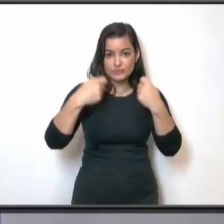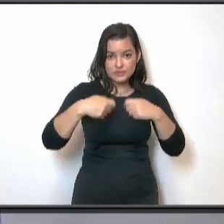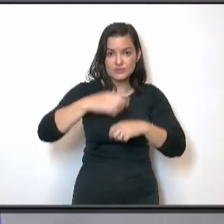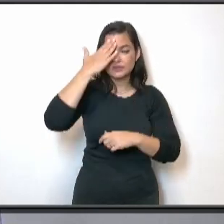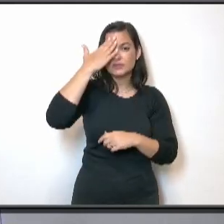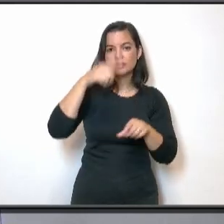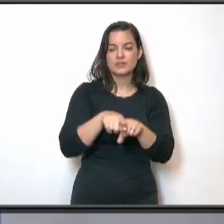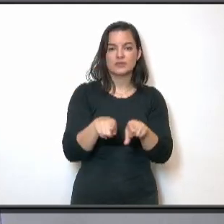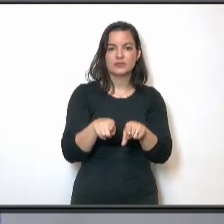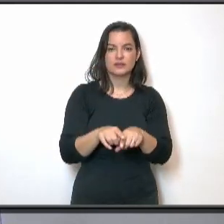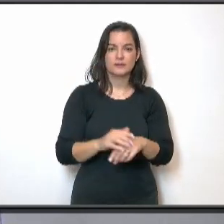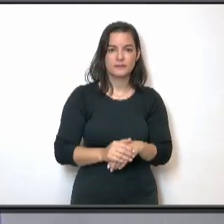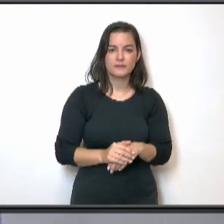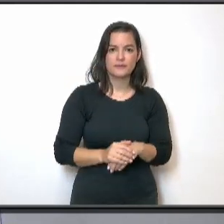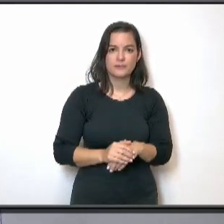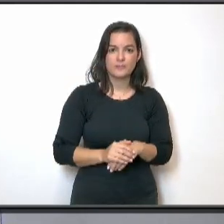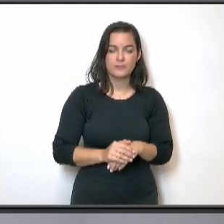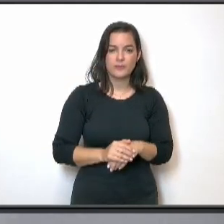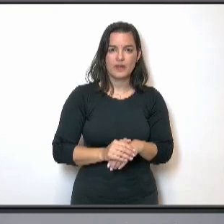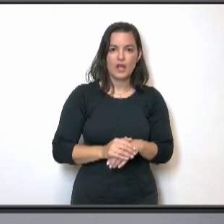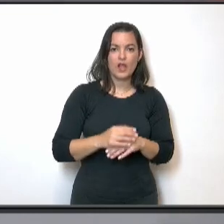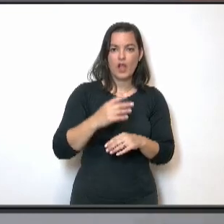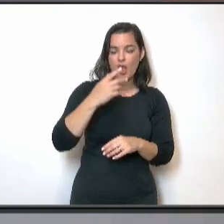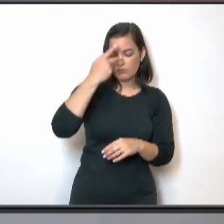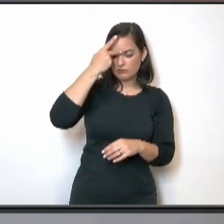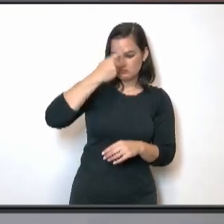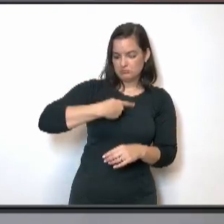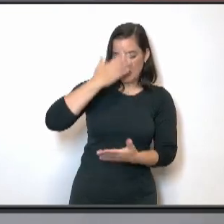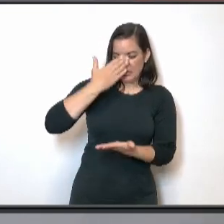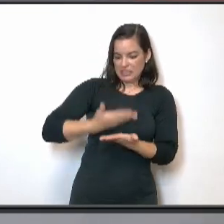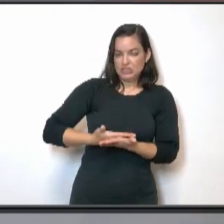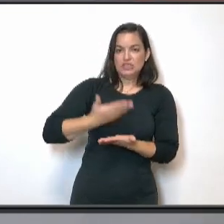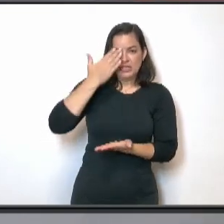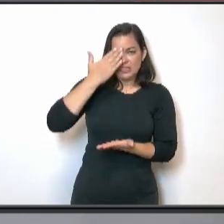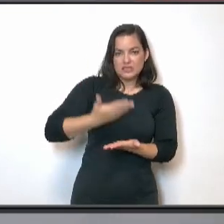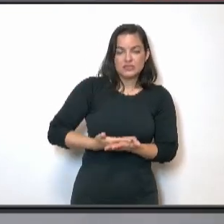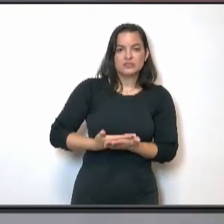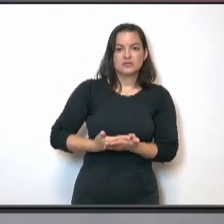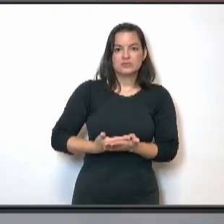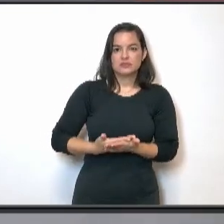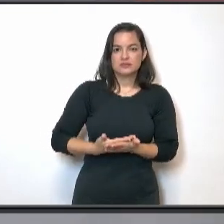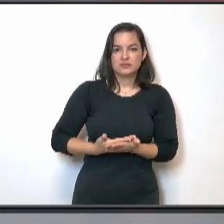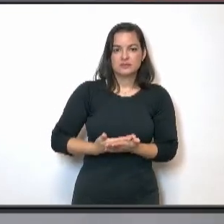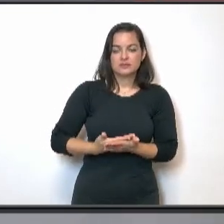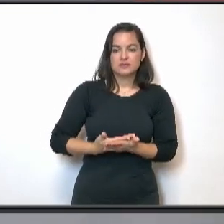Toda nossa autoconfiança, eu diria que não é nem um passo para a derrota, já